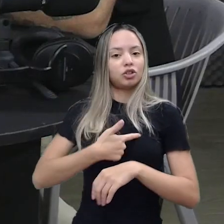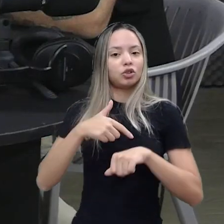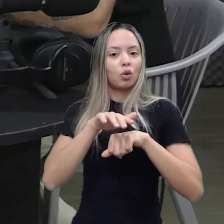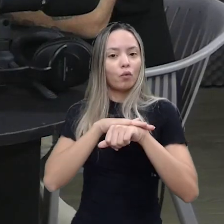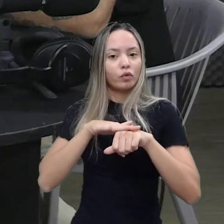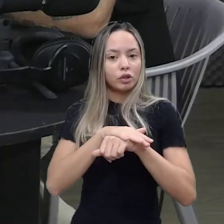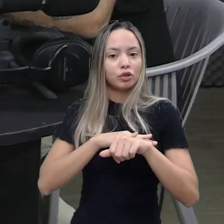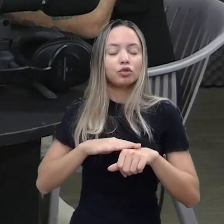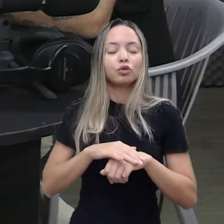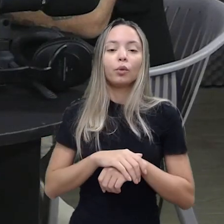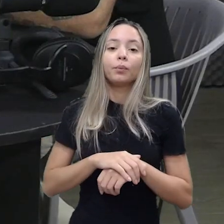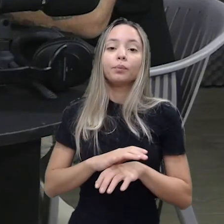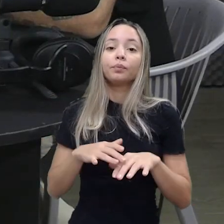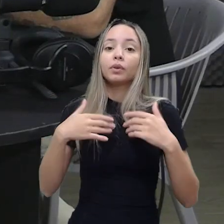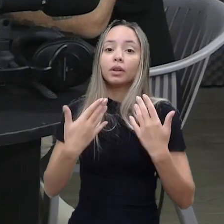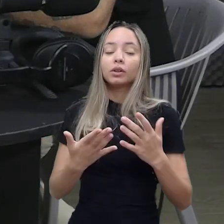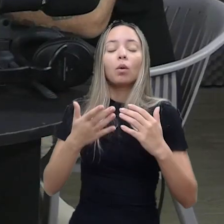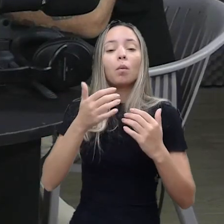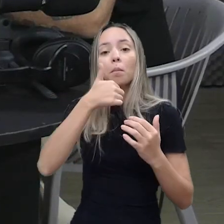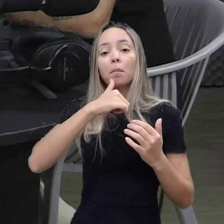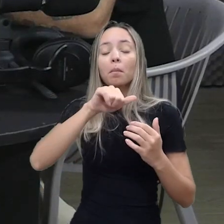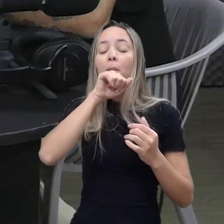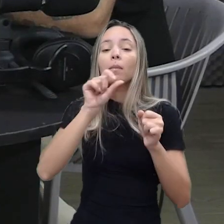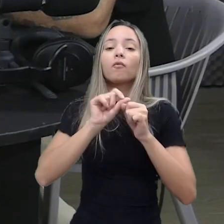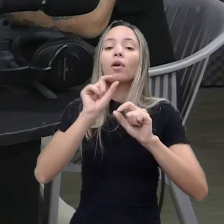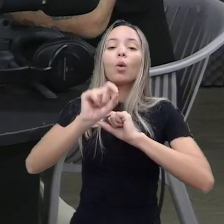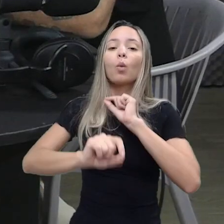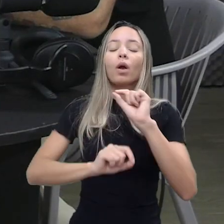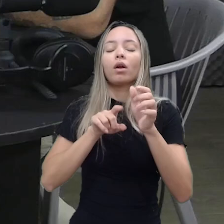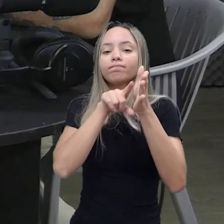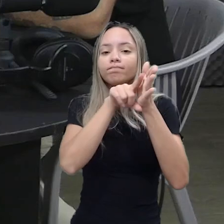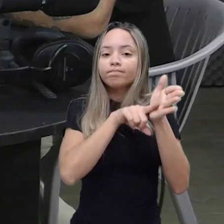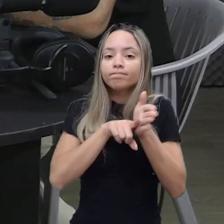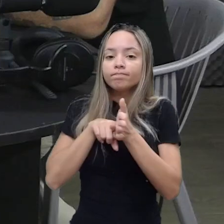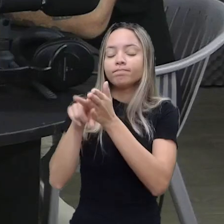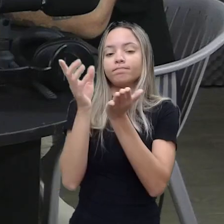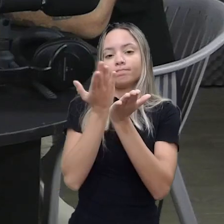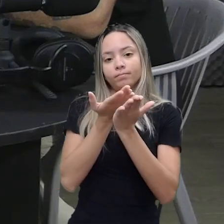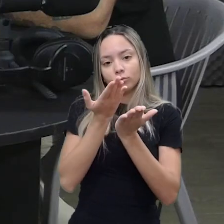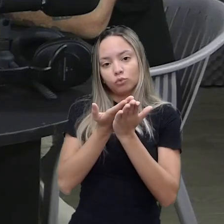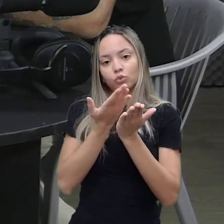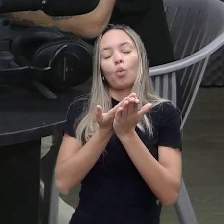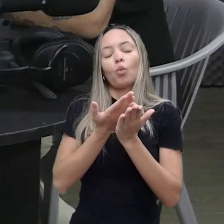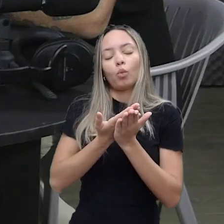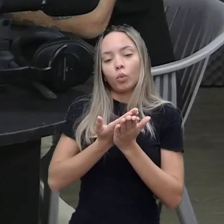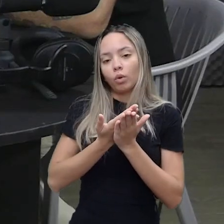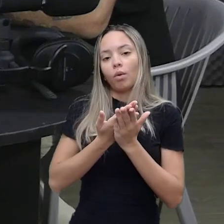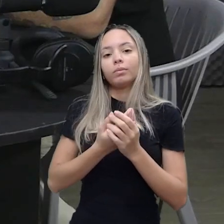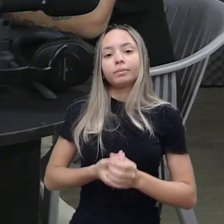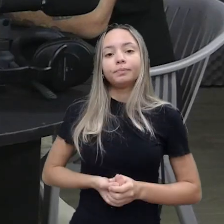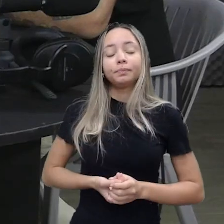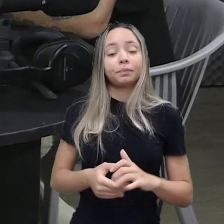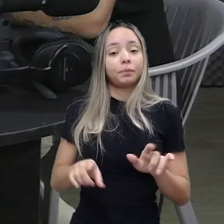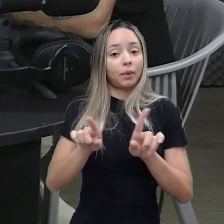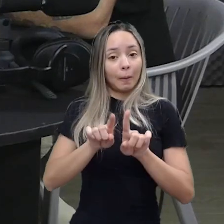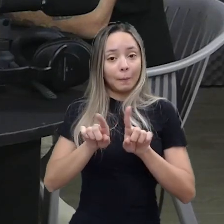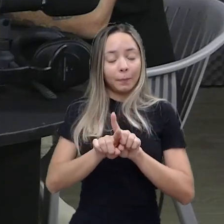elas foram se especializar. A gente vem se especializando, a gente vem estudando e a gente